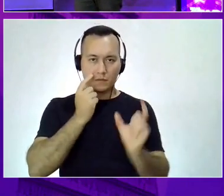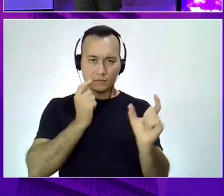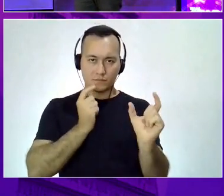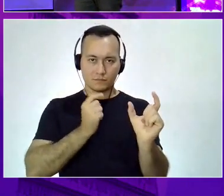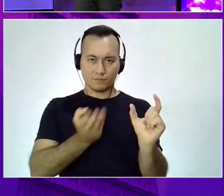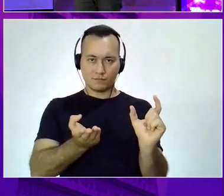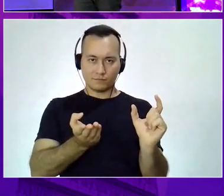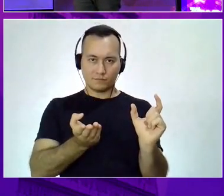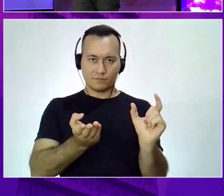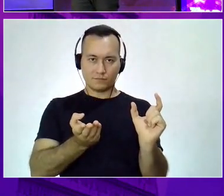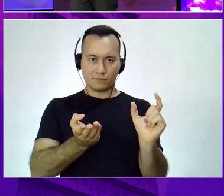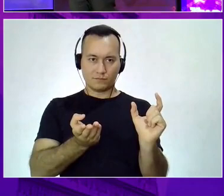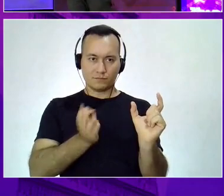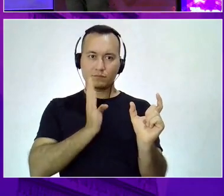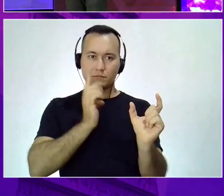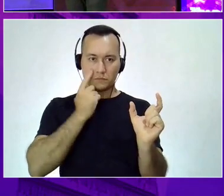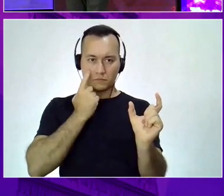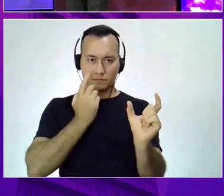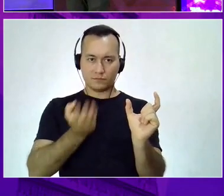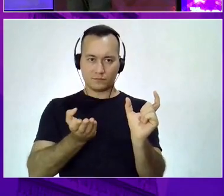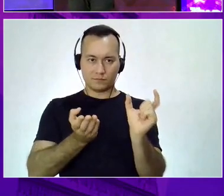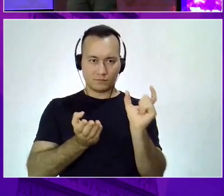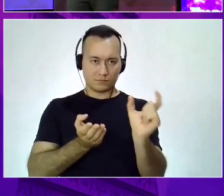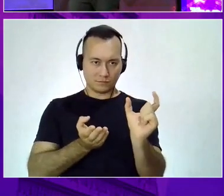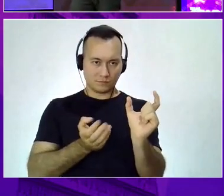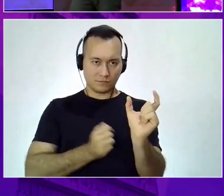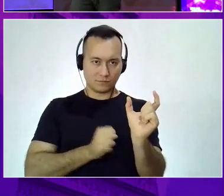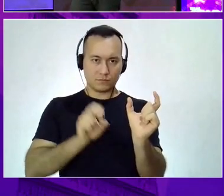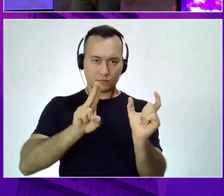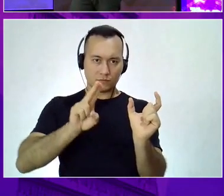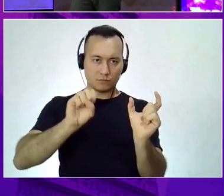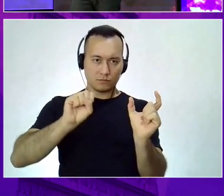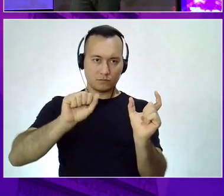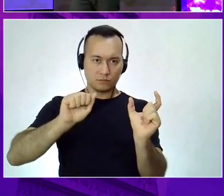à capacidade rápida de se adaptar a isso.